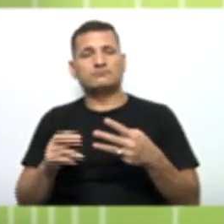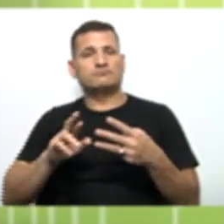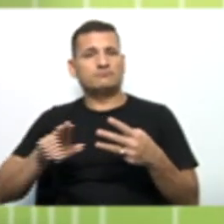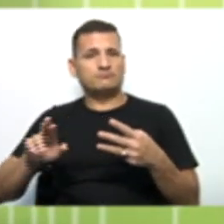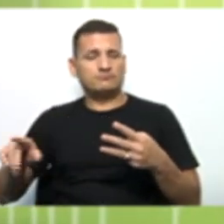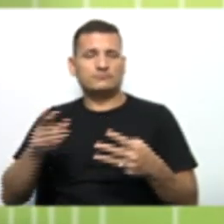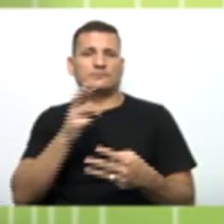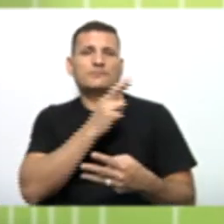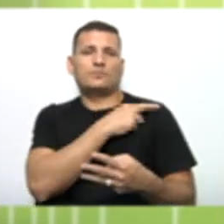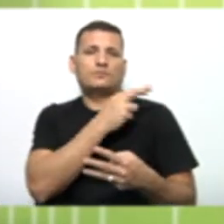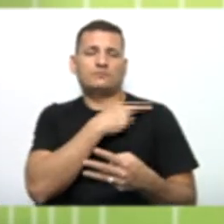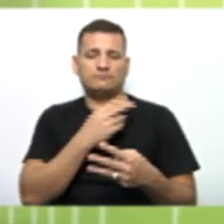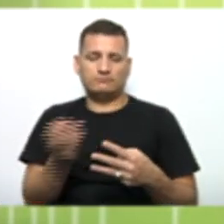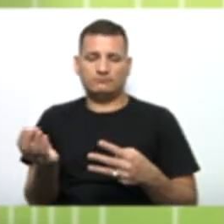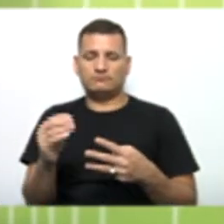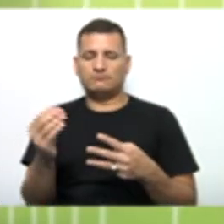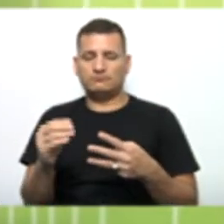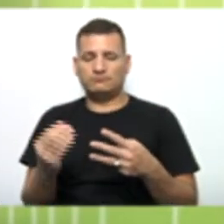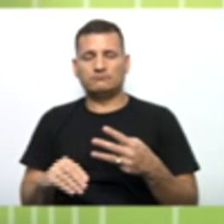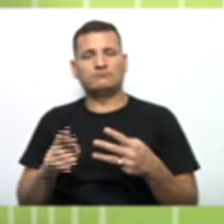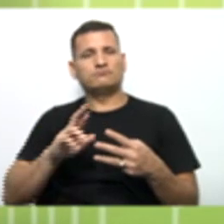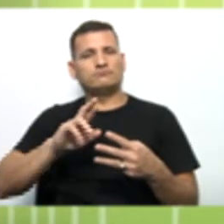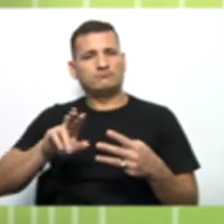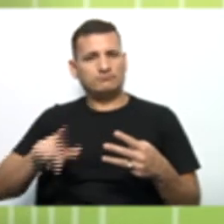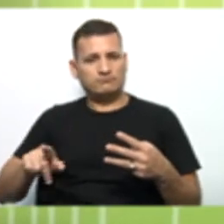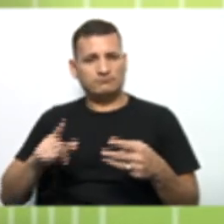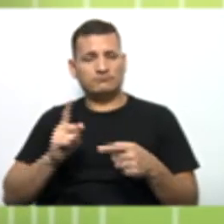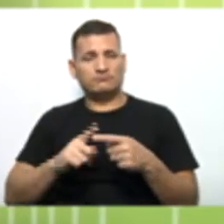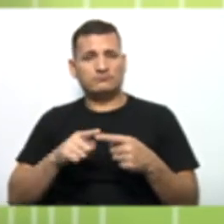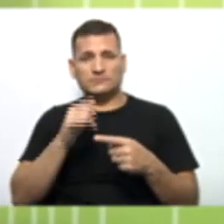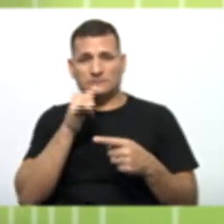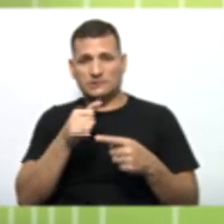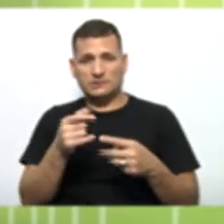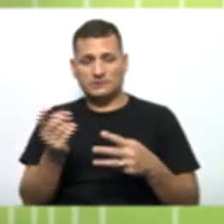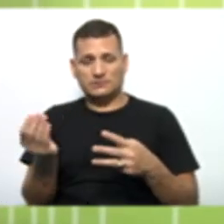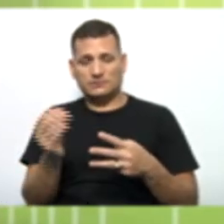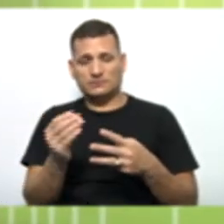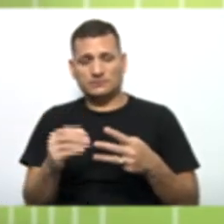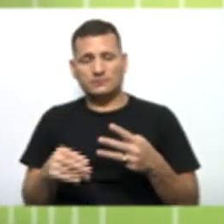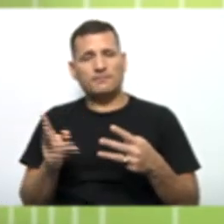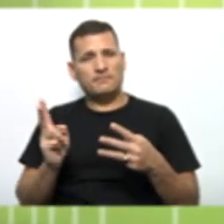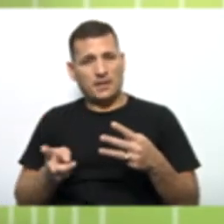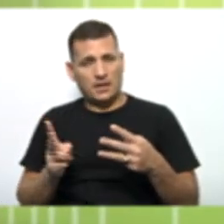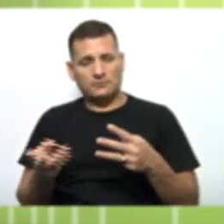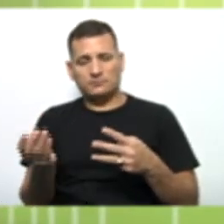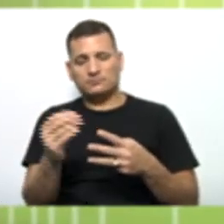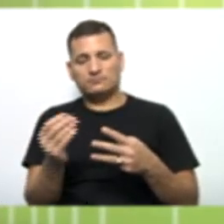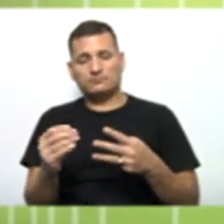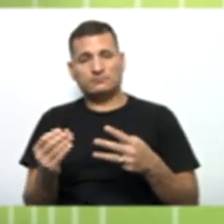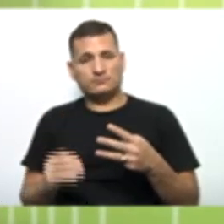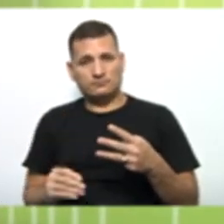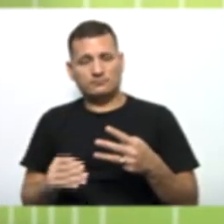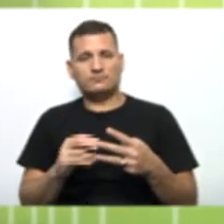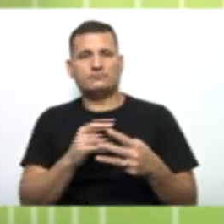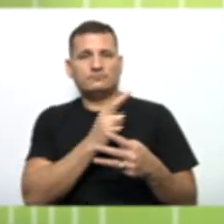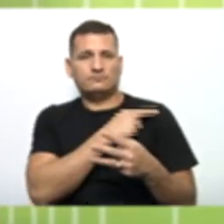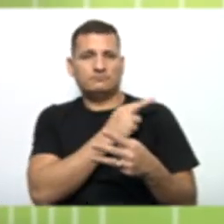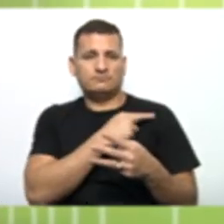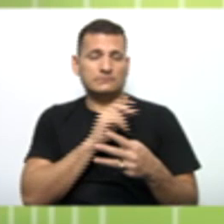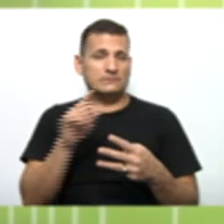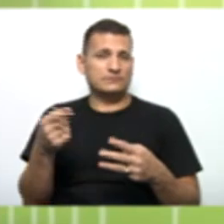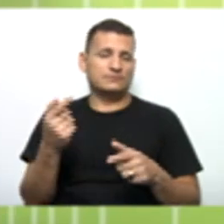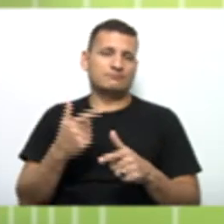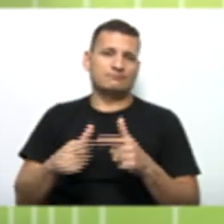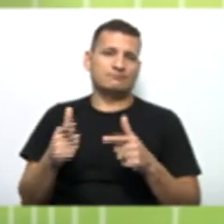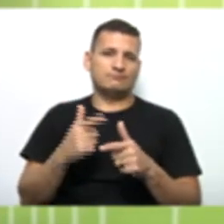deles, certo? Por quê? Se você der o mesmo privilégio para cada um na hora do desenvolvimento, vai ter problema, né?